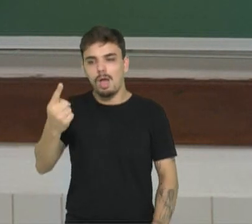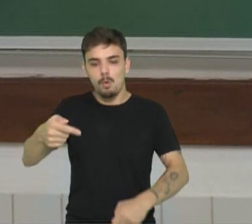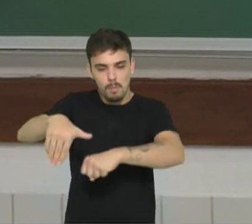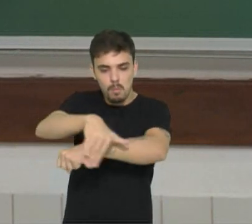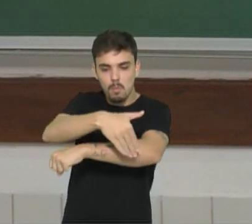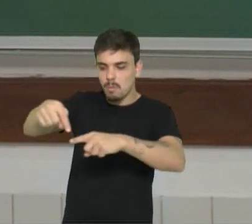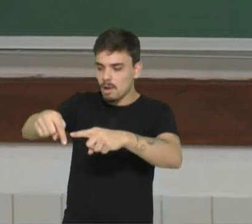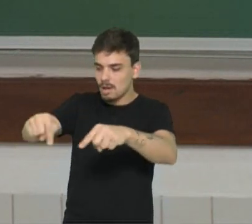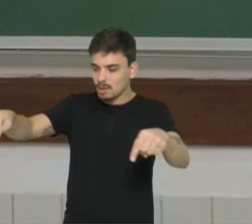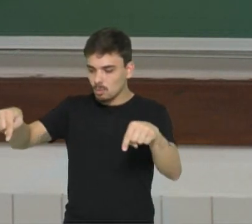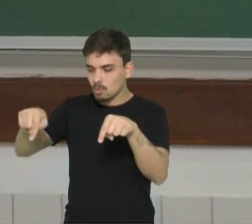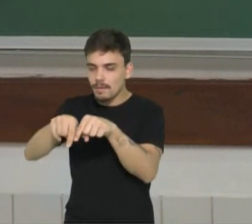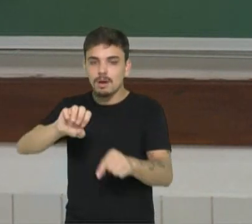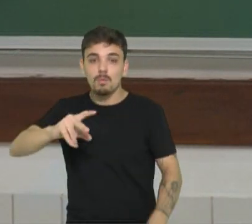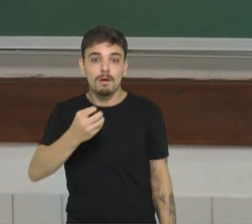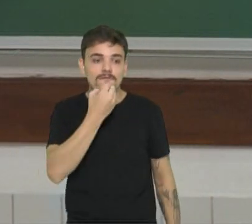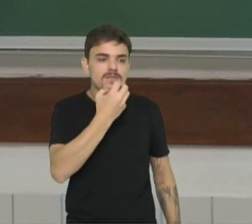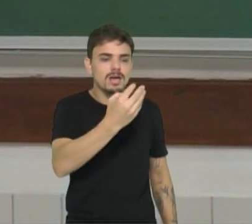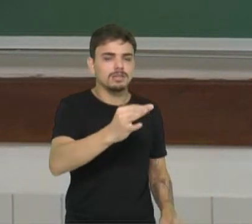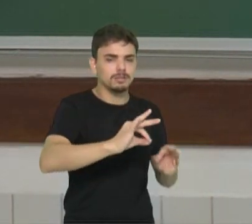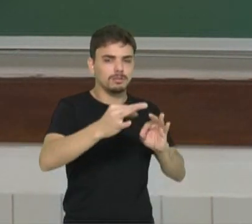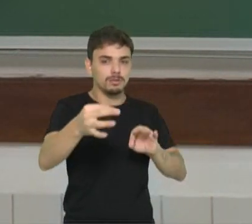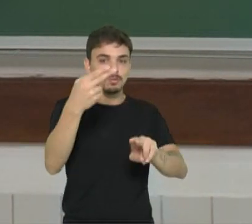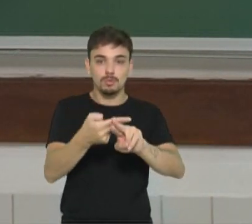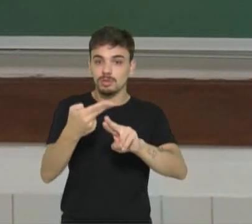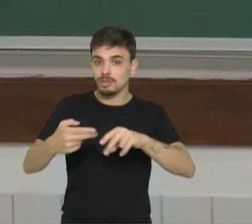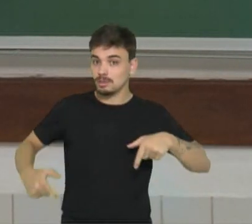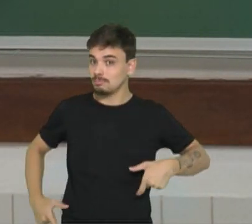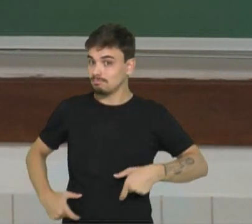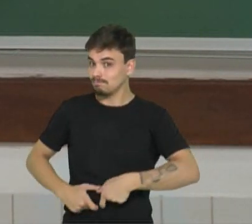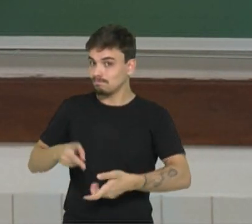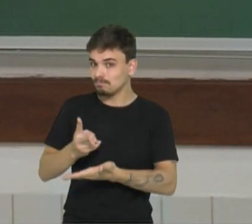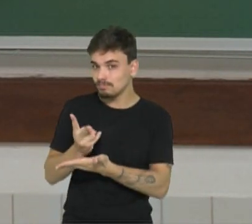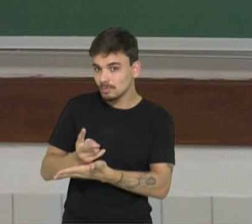uma viagem, usar o cinto salva vidas, beleza?